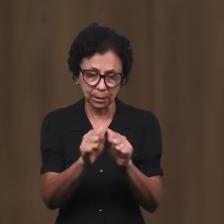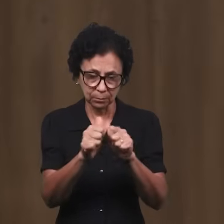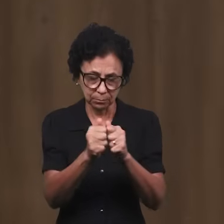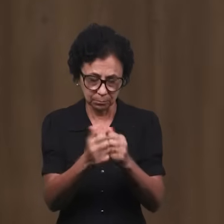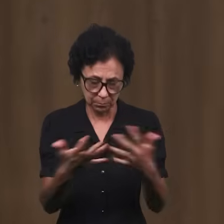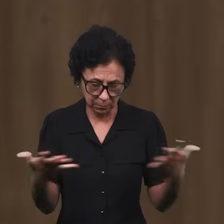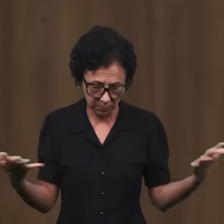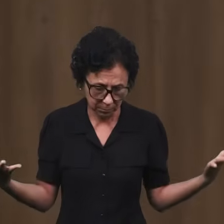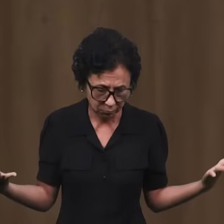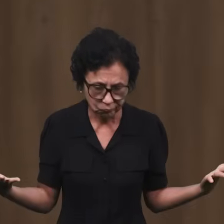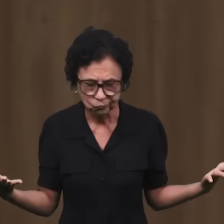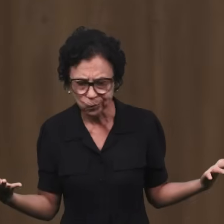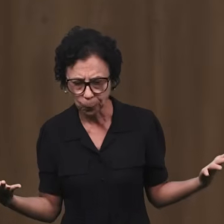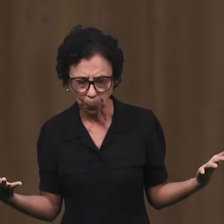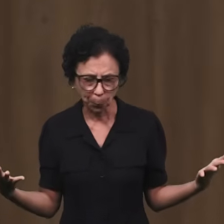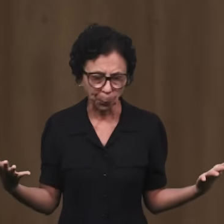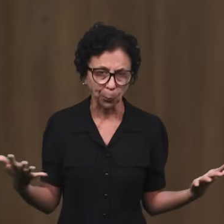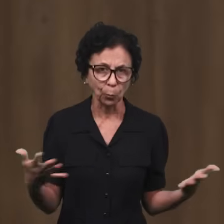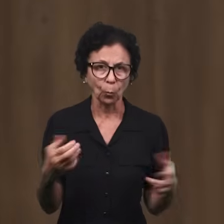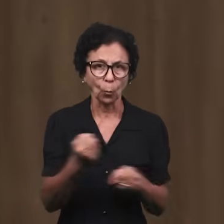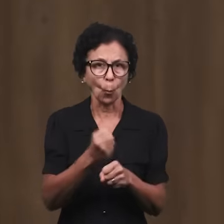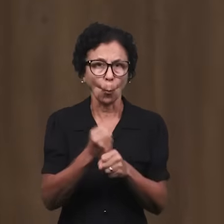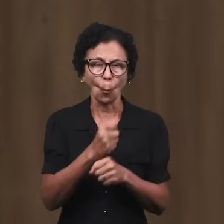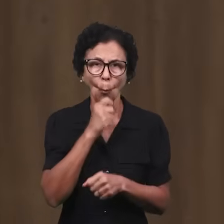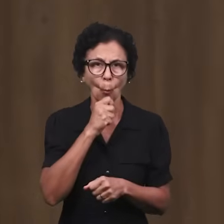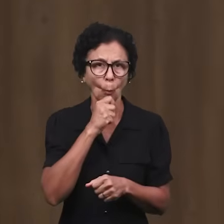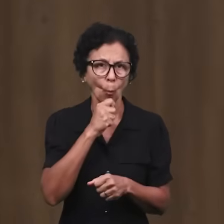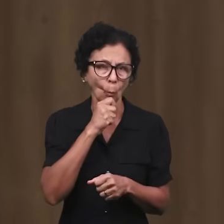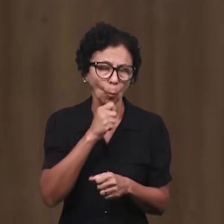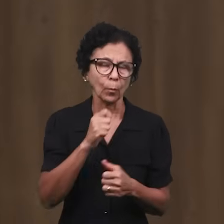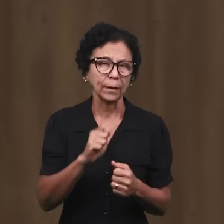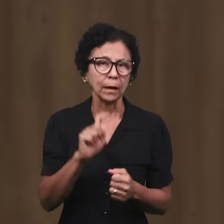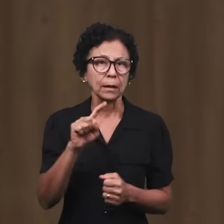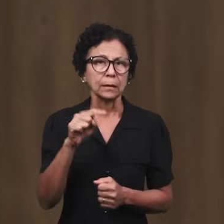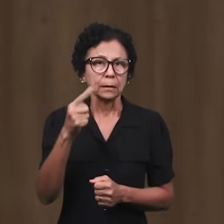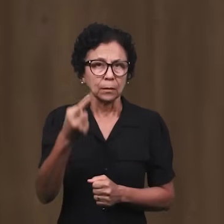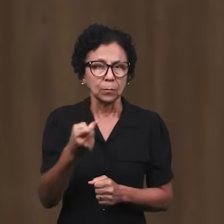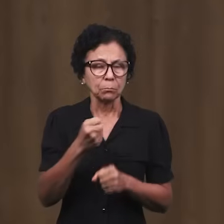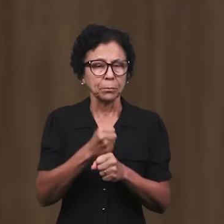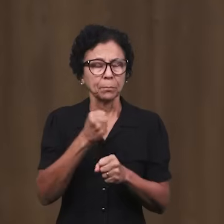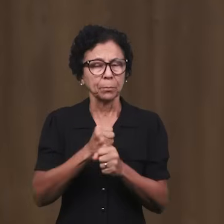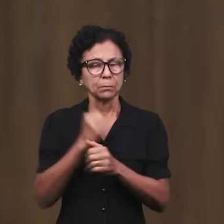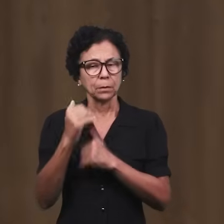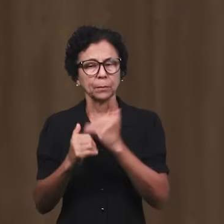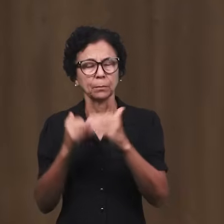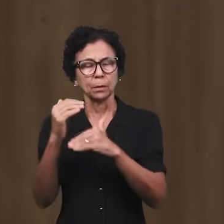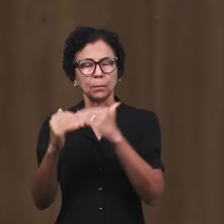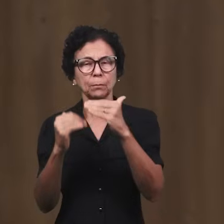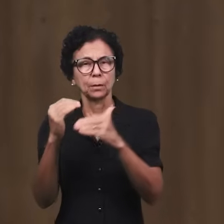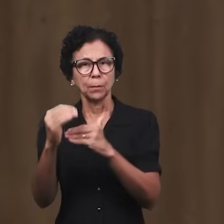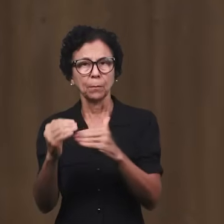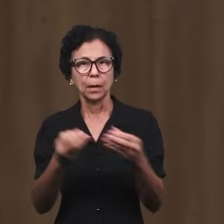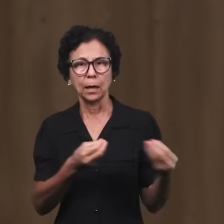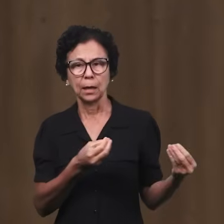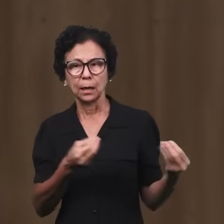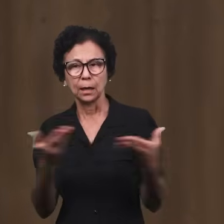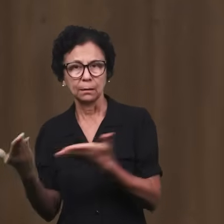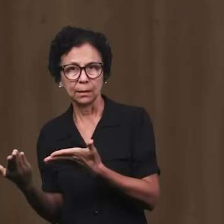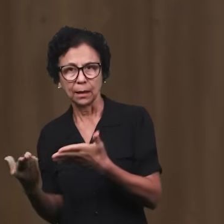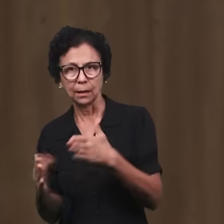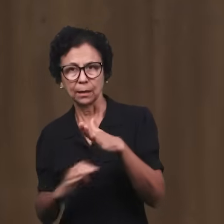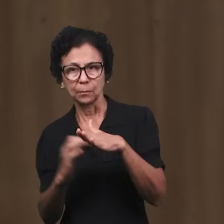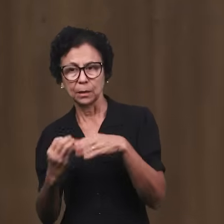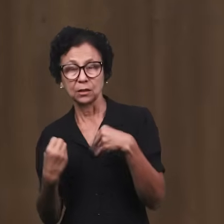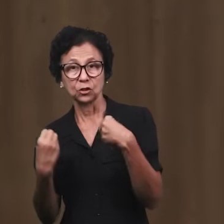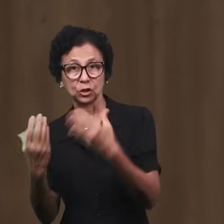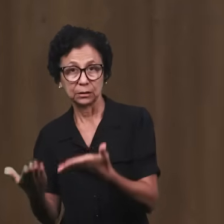depois você vai mudando, né, evoluindo, comprando um imóvel maior. Porque uma grande realidade é entre o